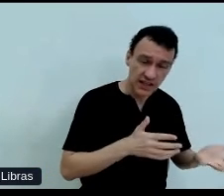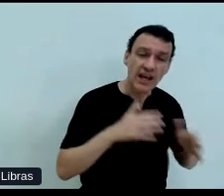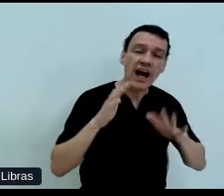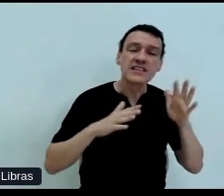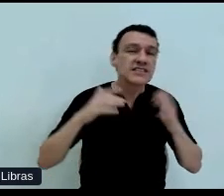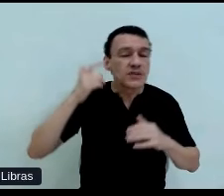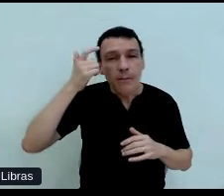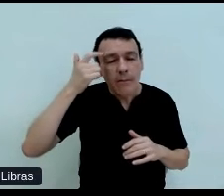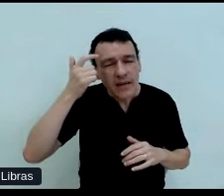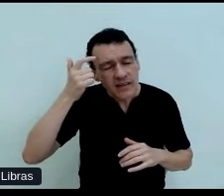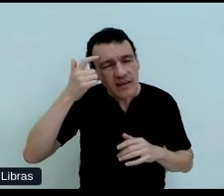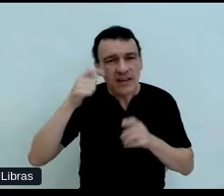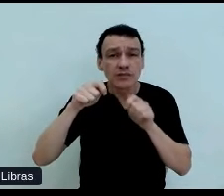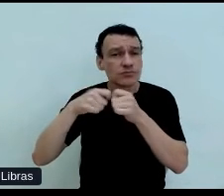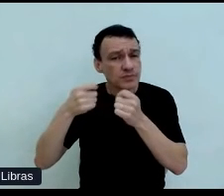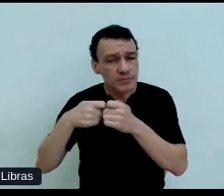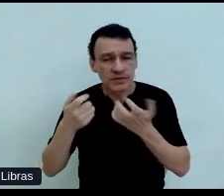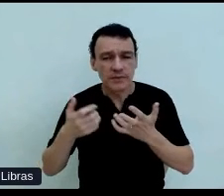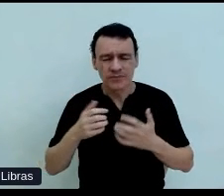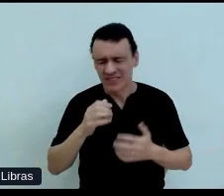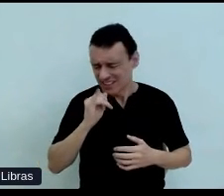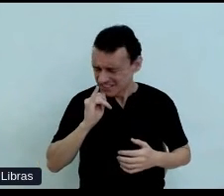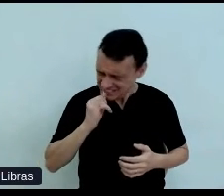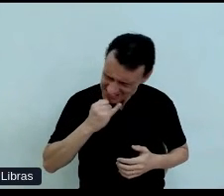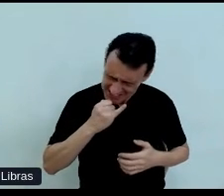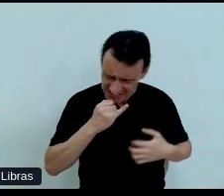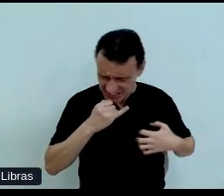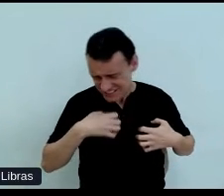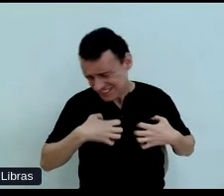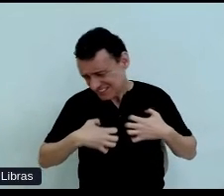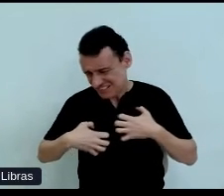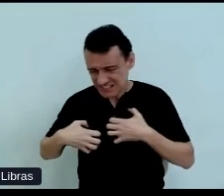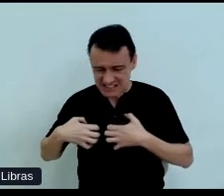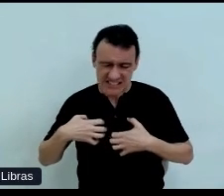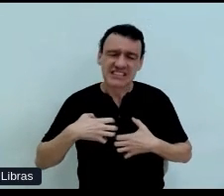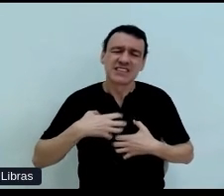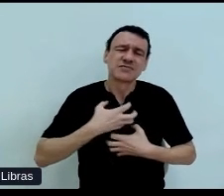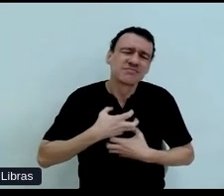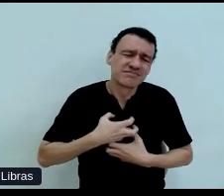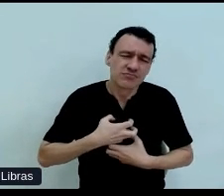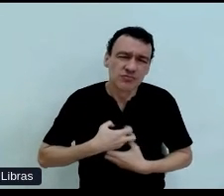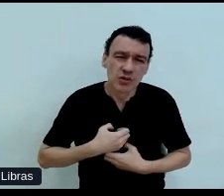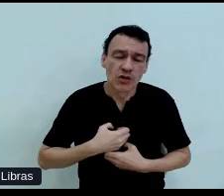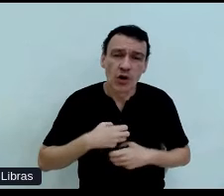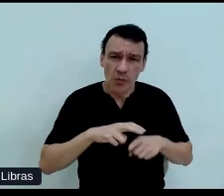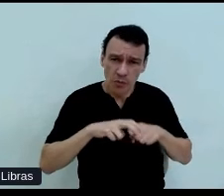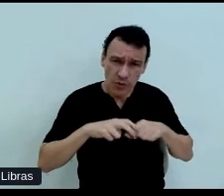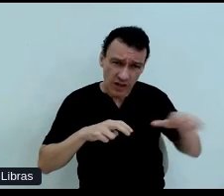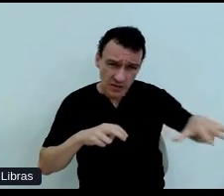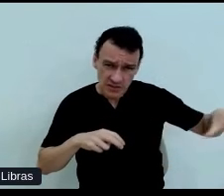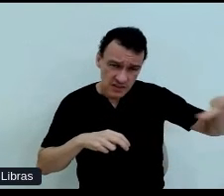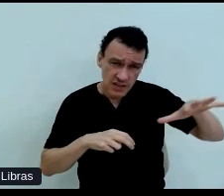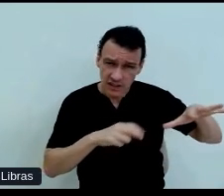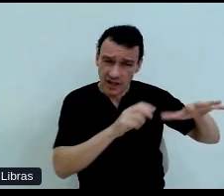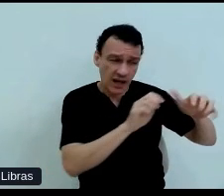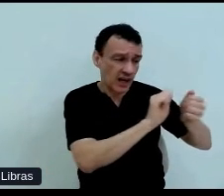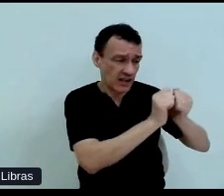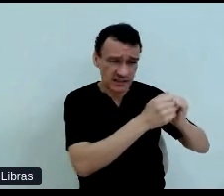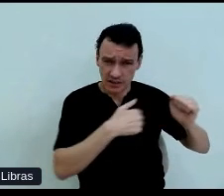precisa se mudar completamente, se moldar completamente, ou seja, se alterar como um todo, trazer um